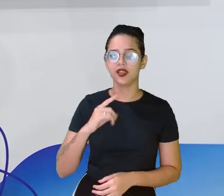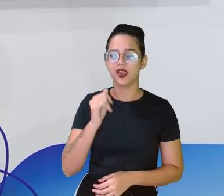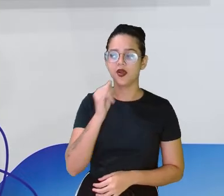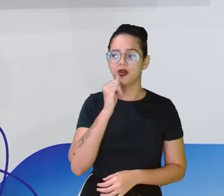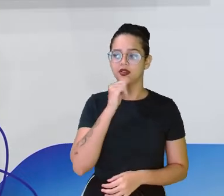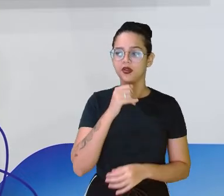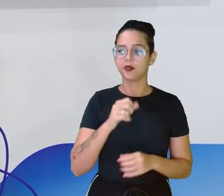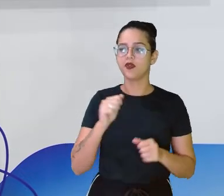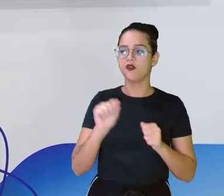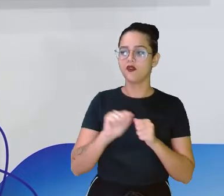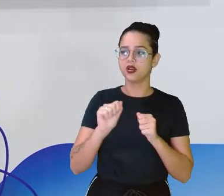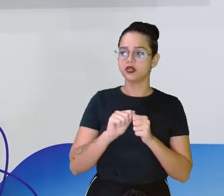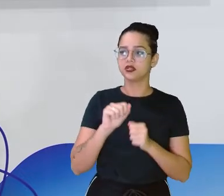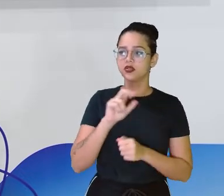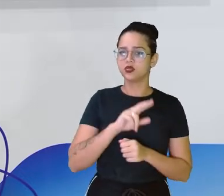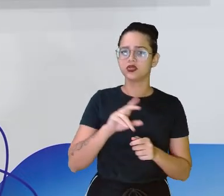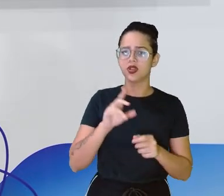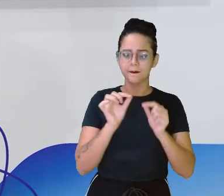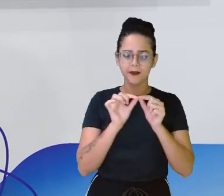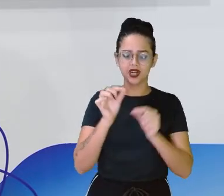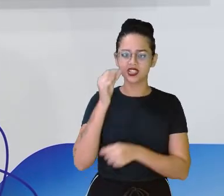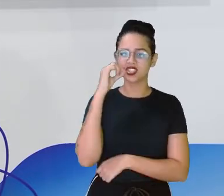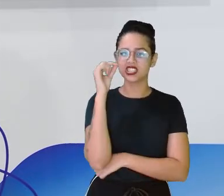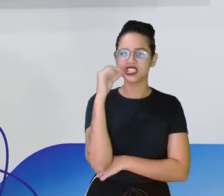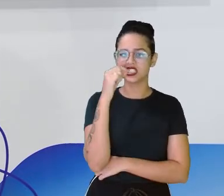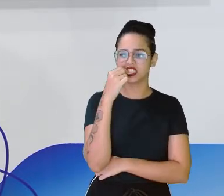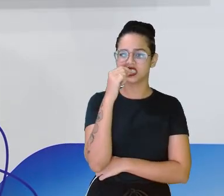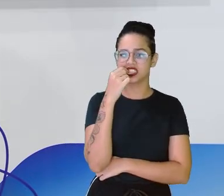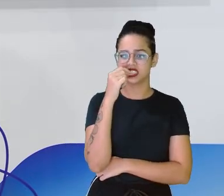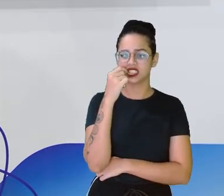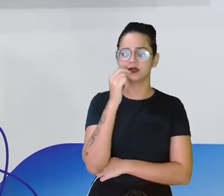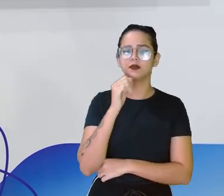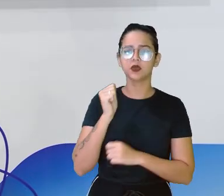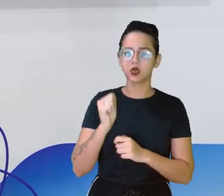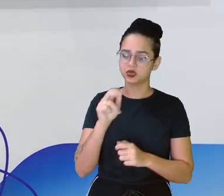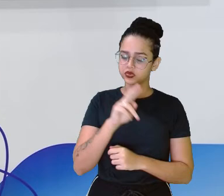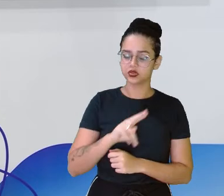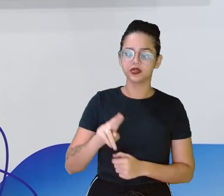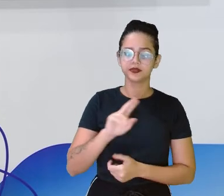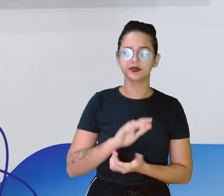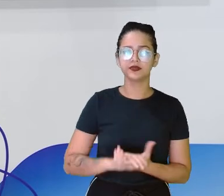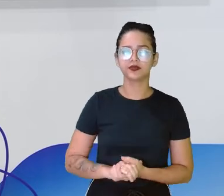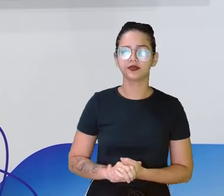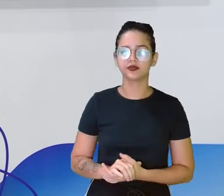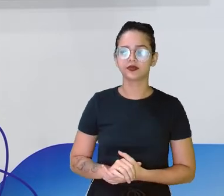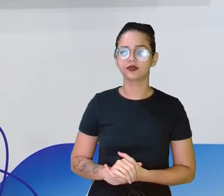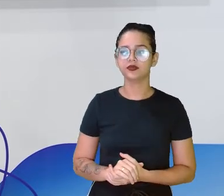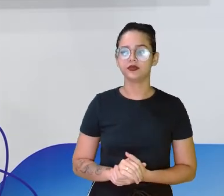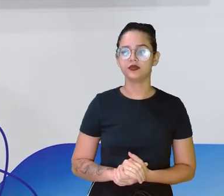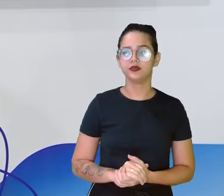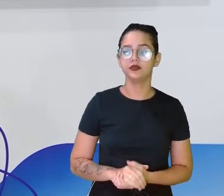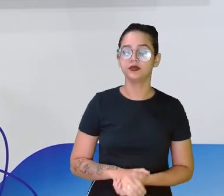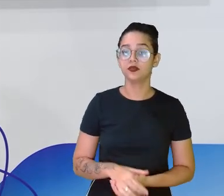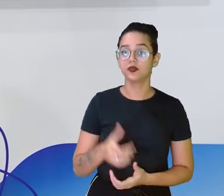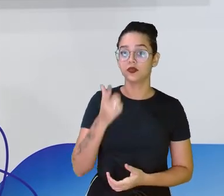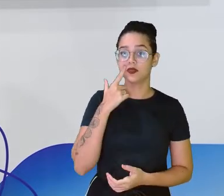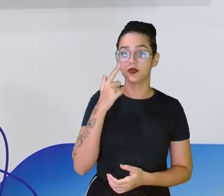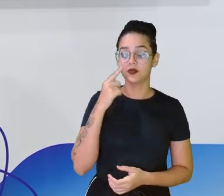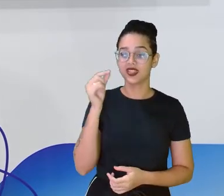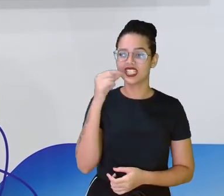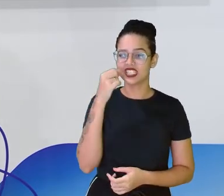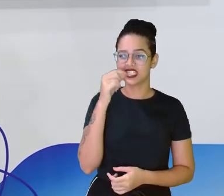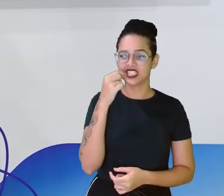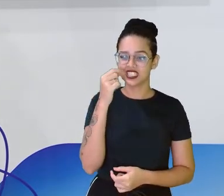gente vai precisar de palito normal, palito de dentes, beleza? E esses palitos,